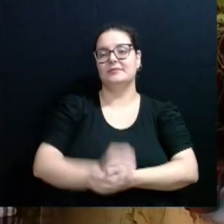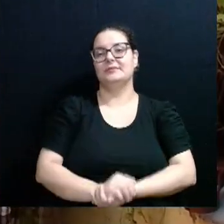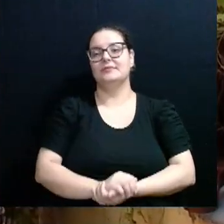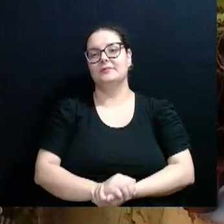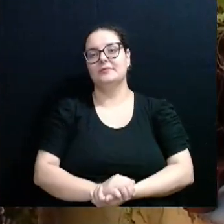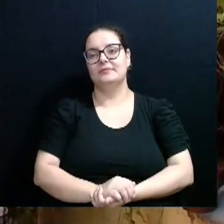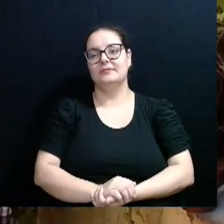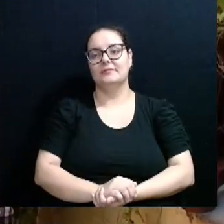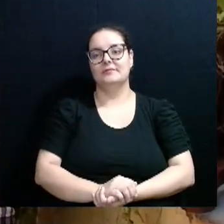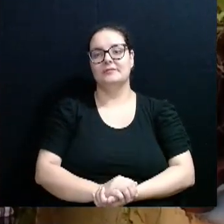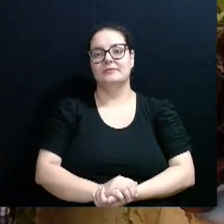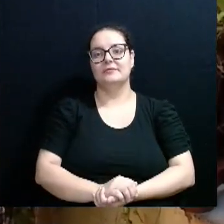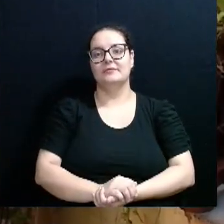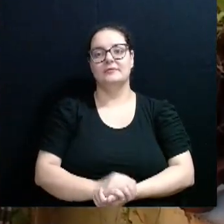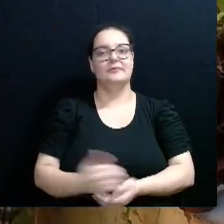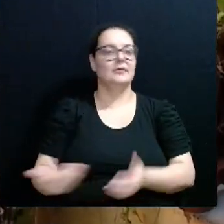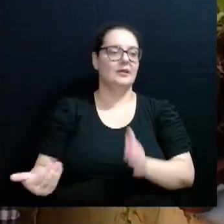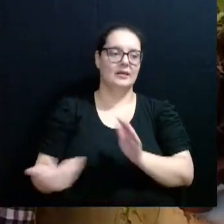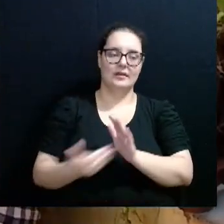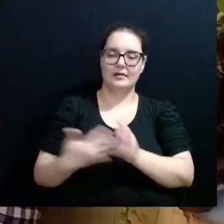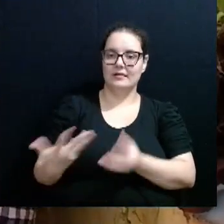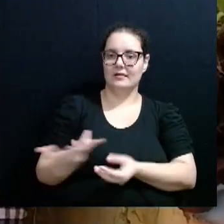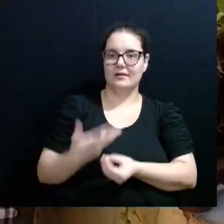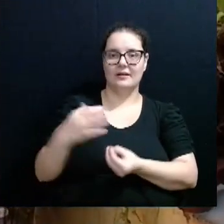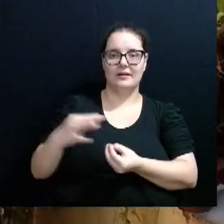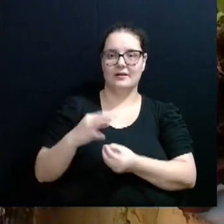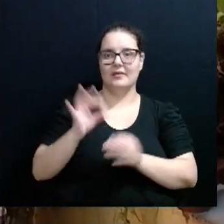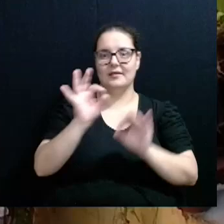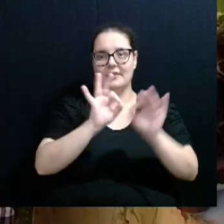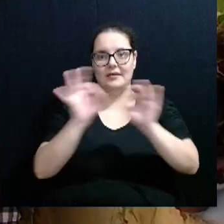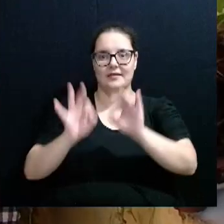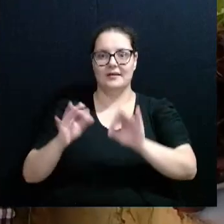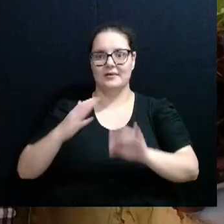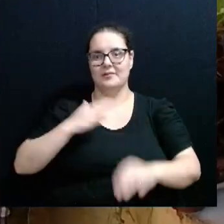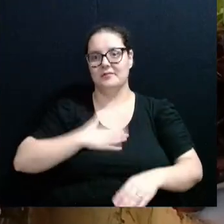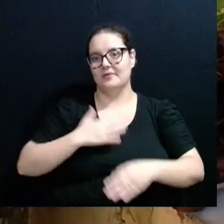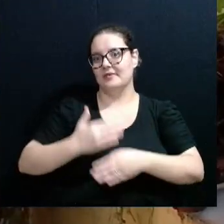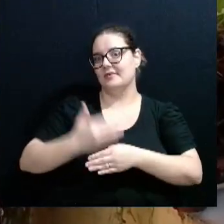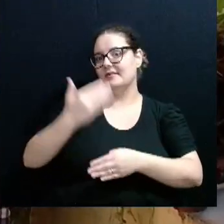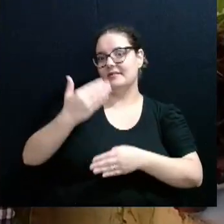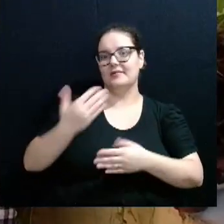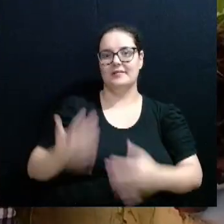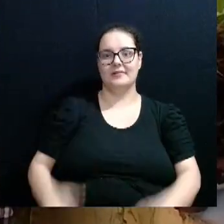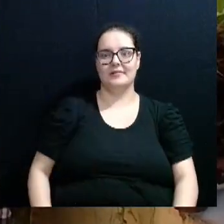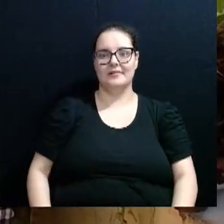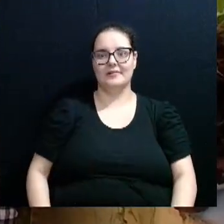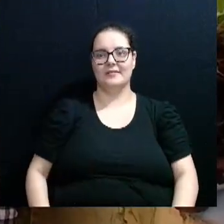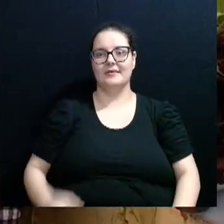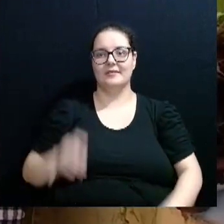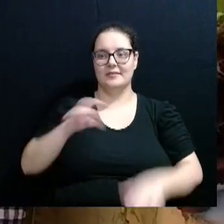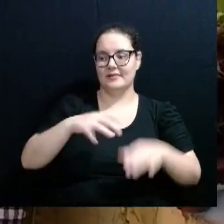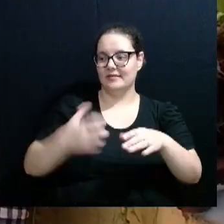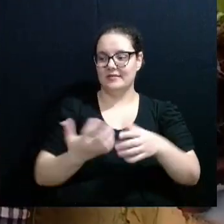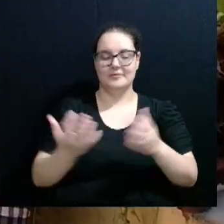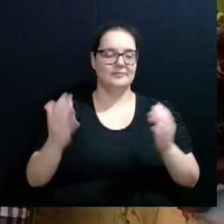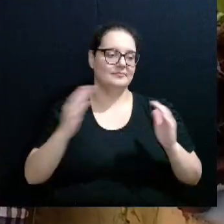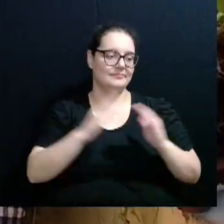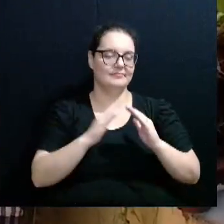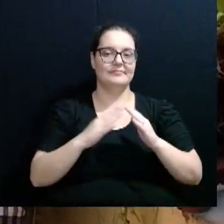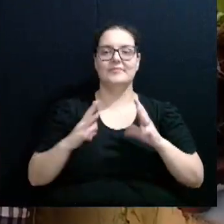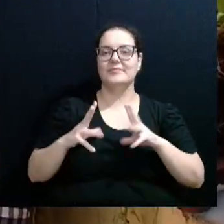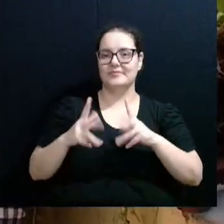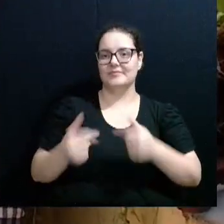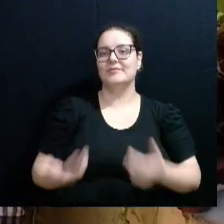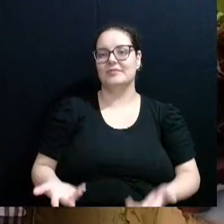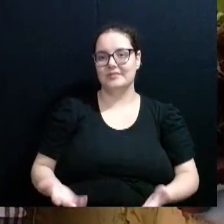Até artesanato, decorar minha própria parede, colocar planta pela casa. Eu acho que tudo, sabe? Tudo que